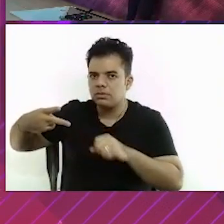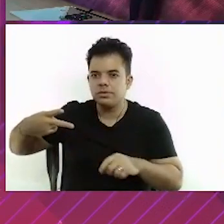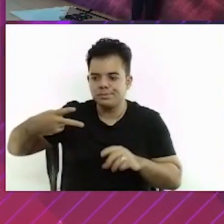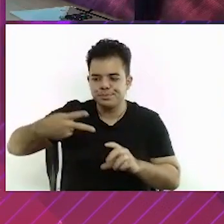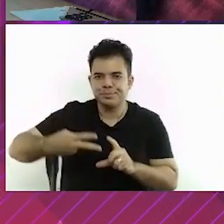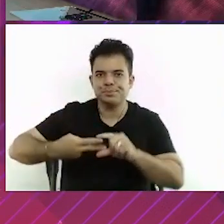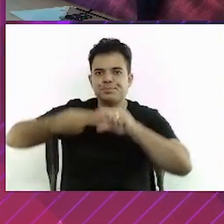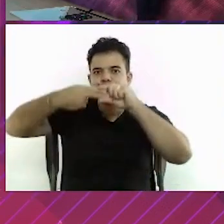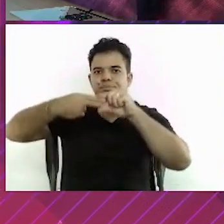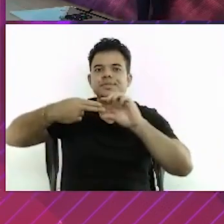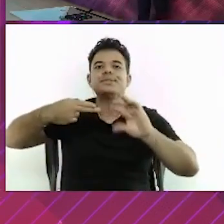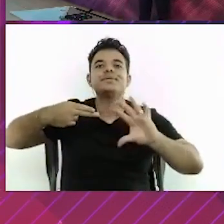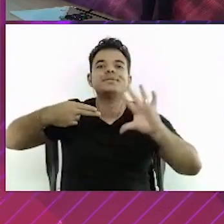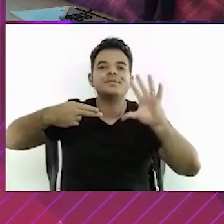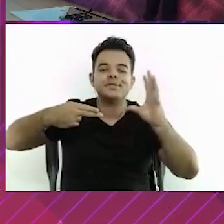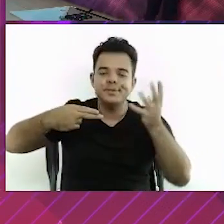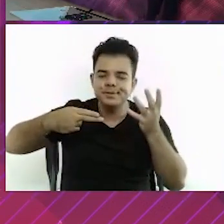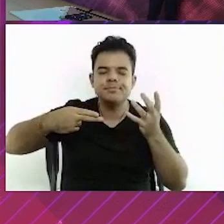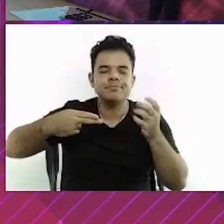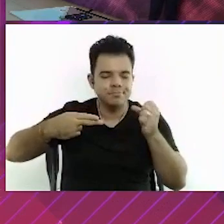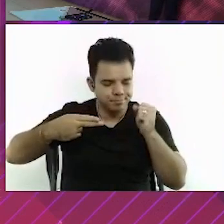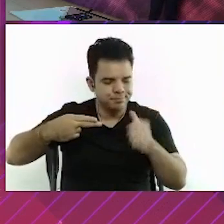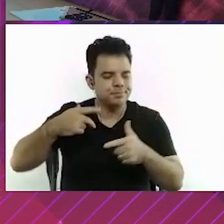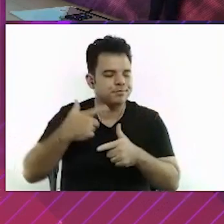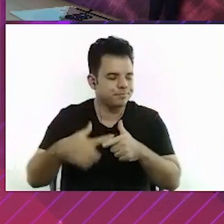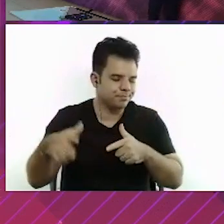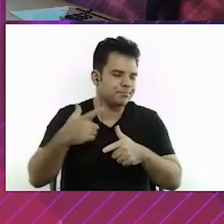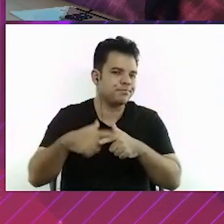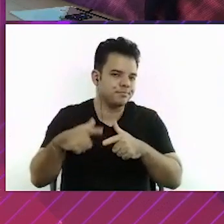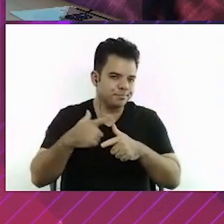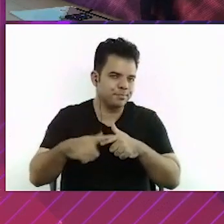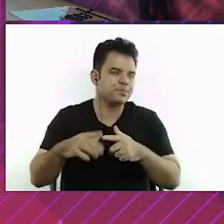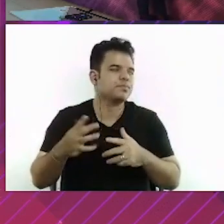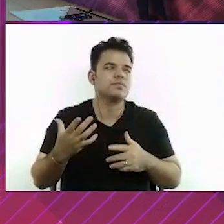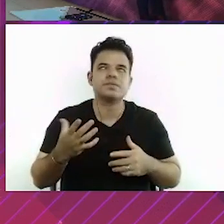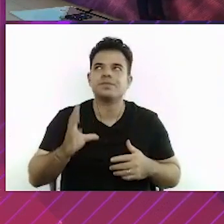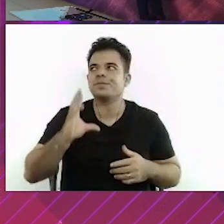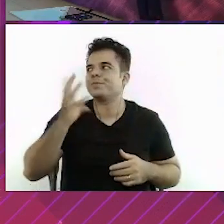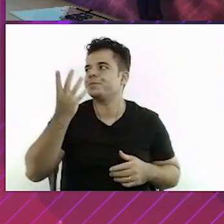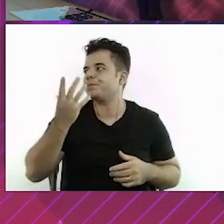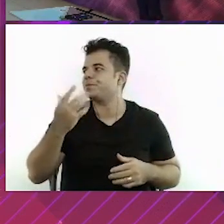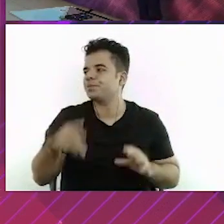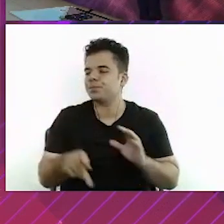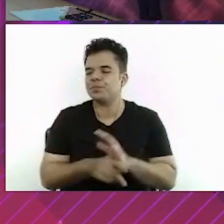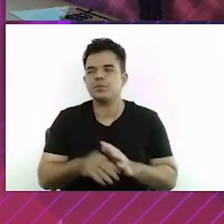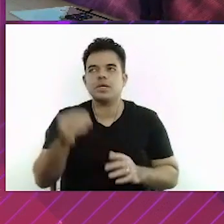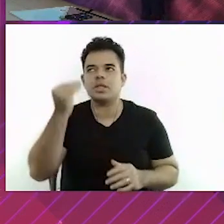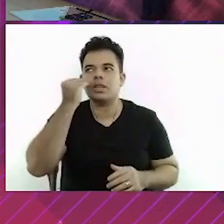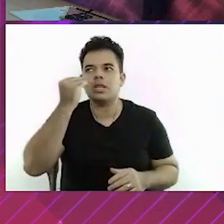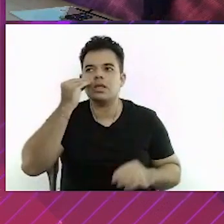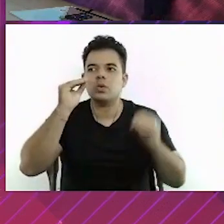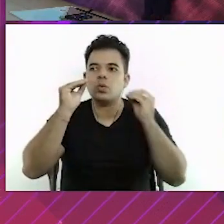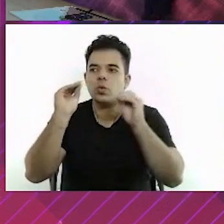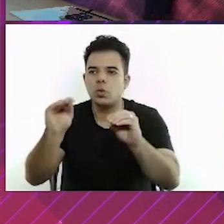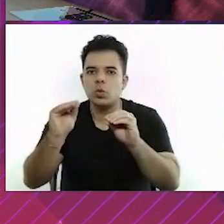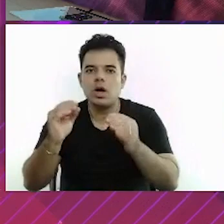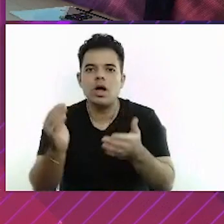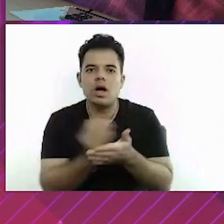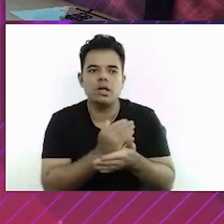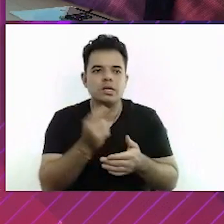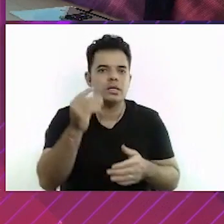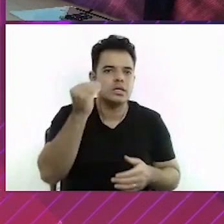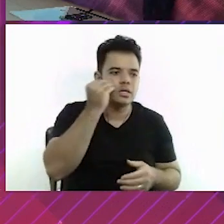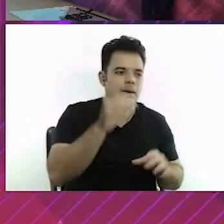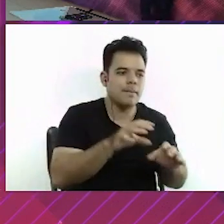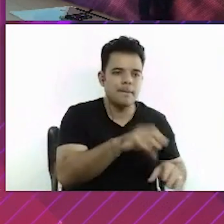ter um problema aí que, sei lá, tenta publicar e o outro está tentando consumir. Você vai